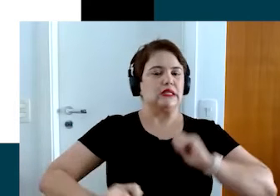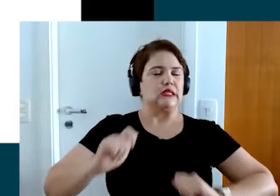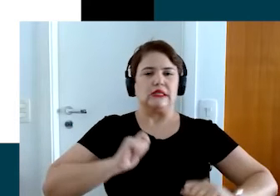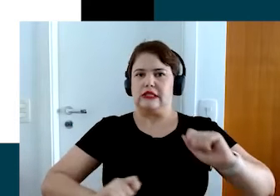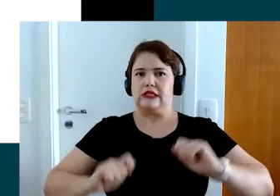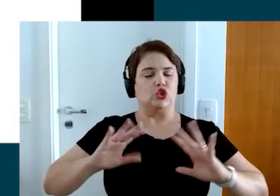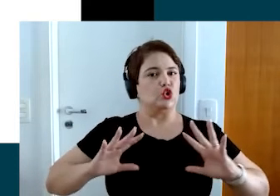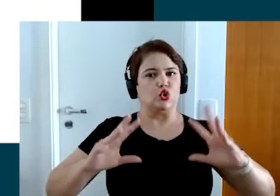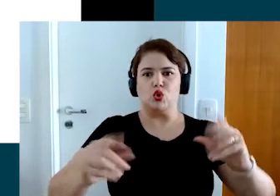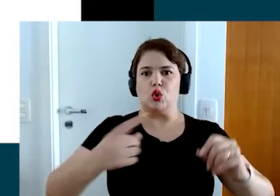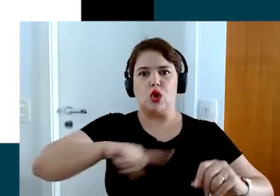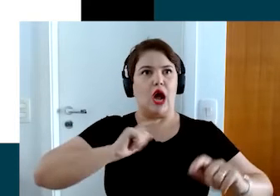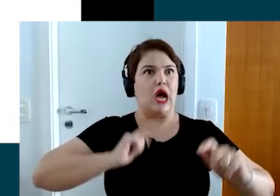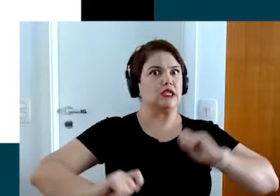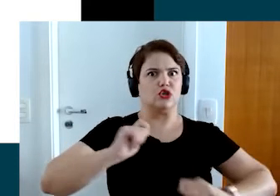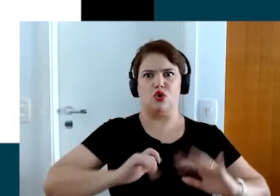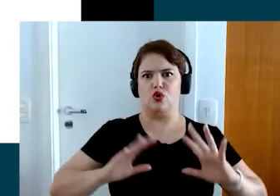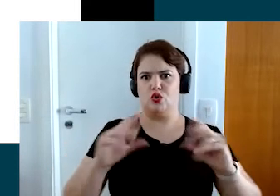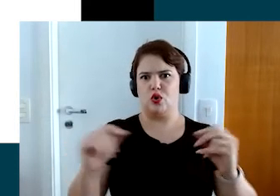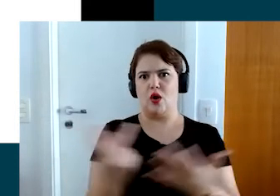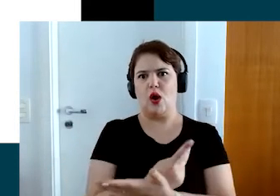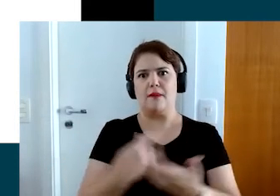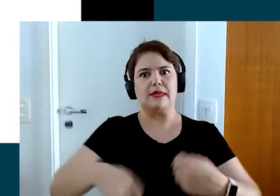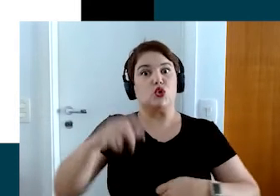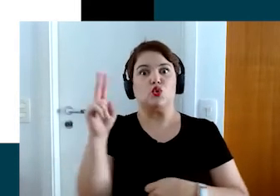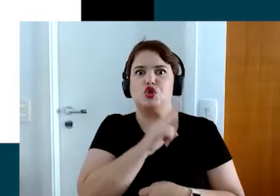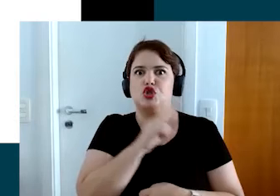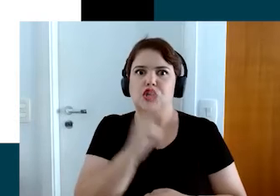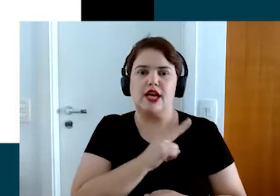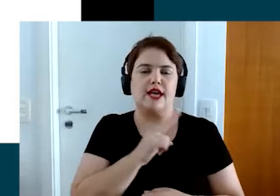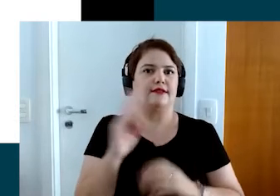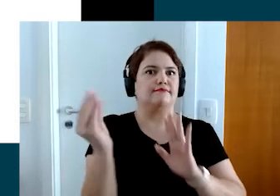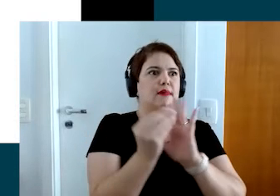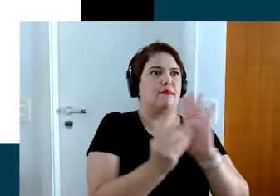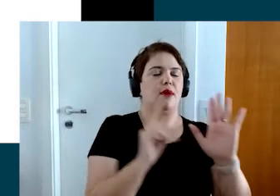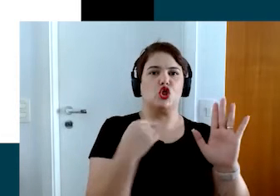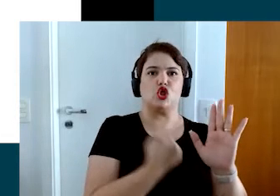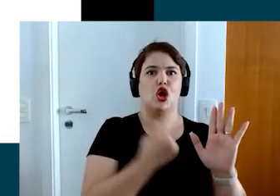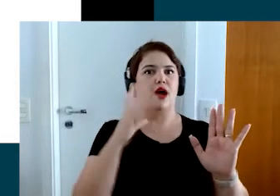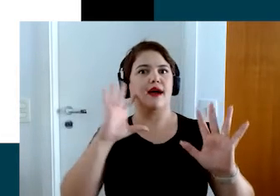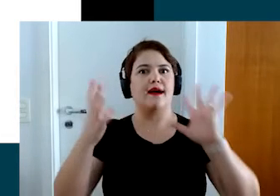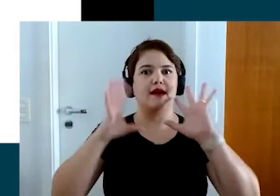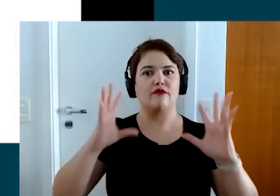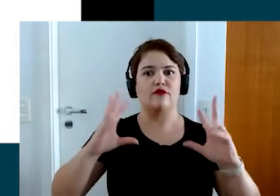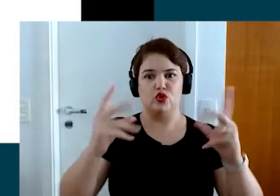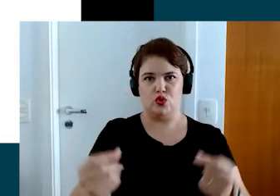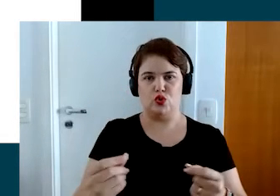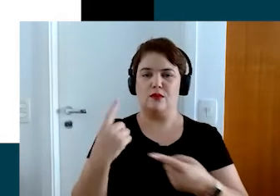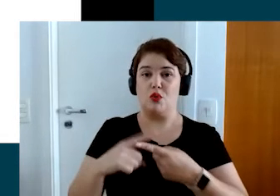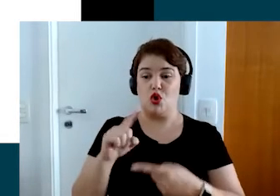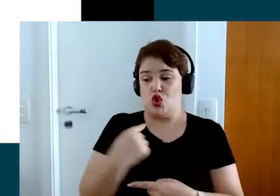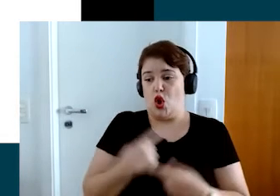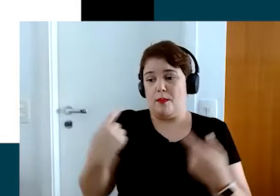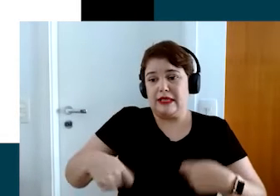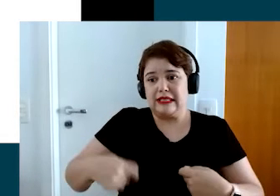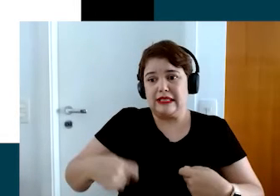nós, fazendo com que o senso de urgência paute ali muitas decisões, embora a gente precise ali de